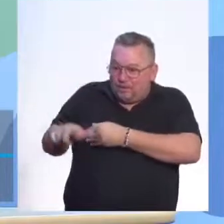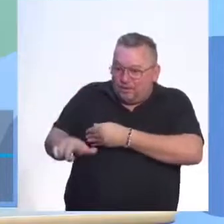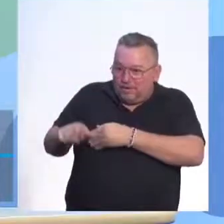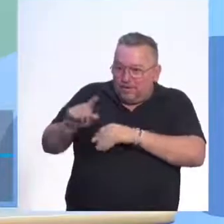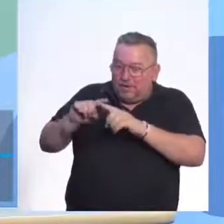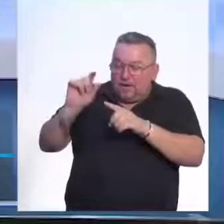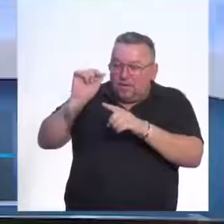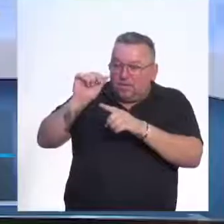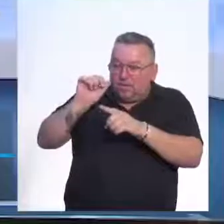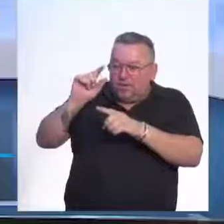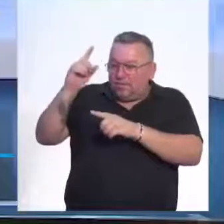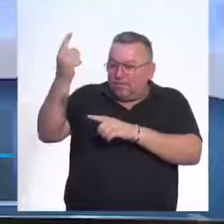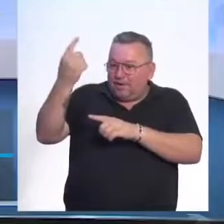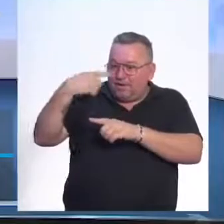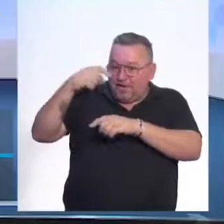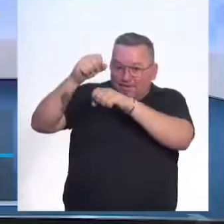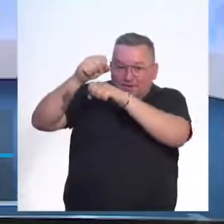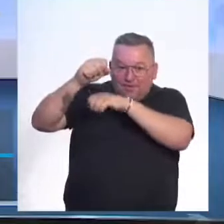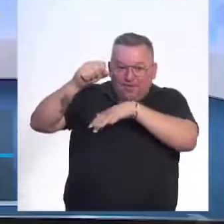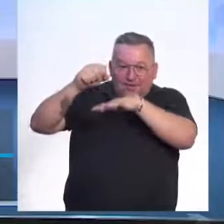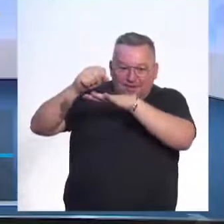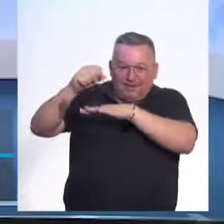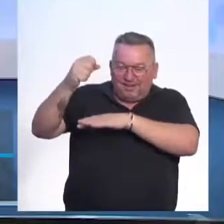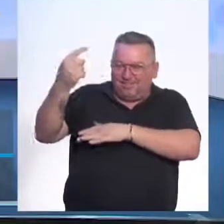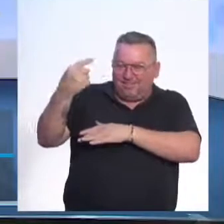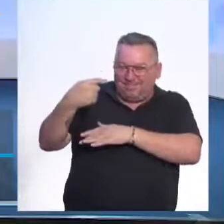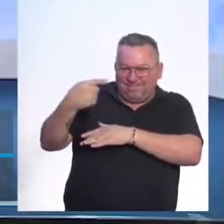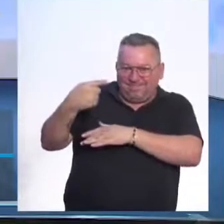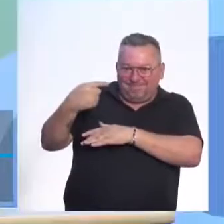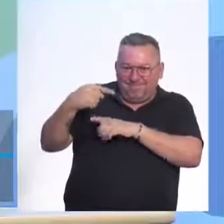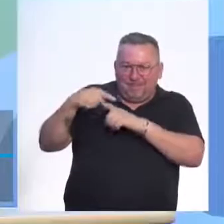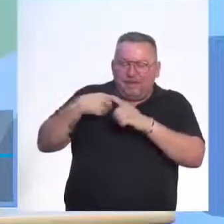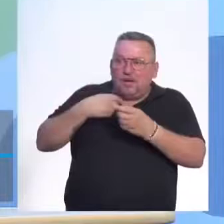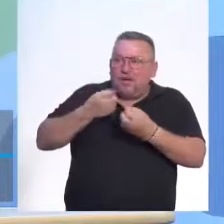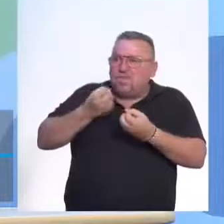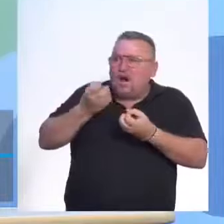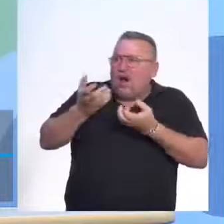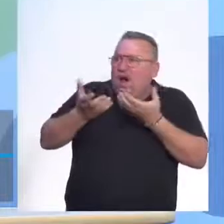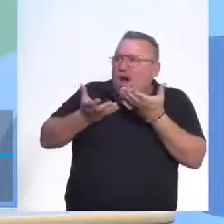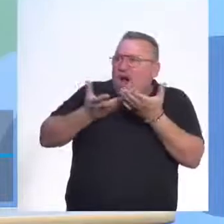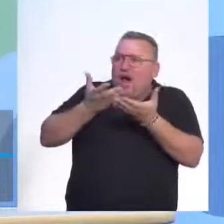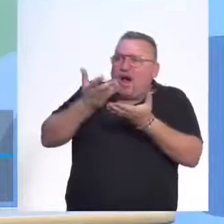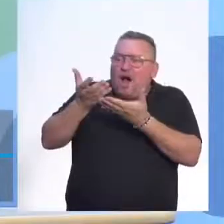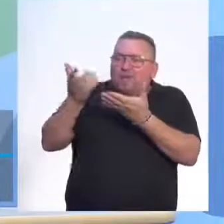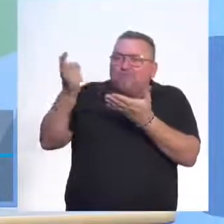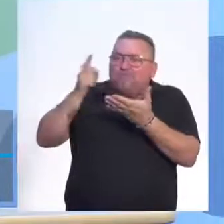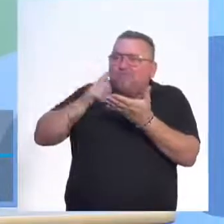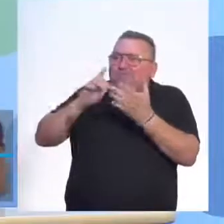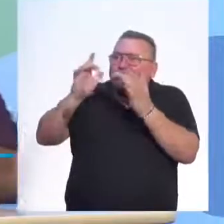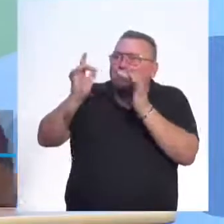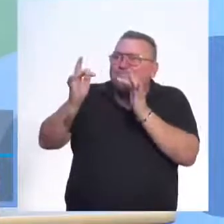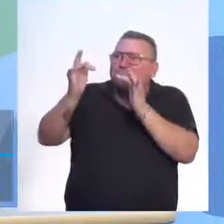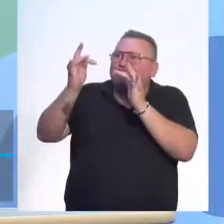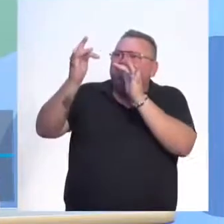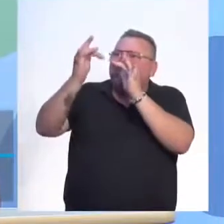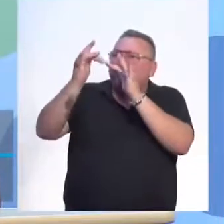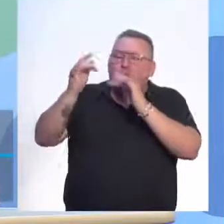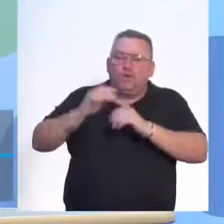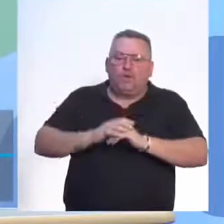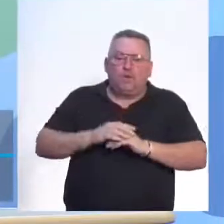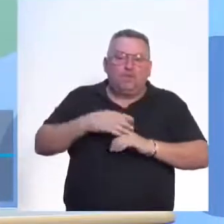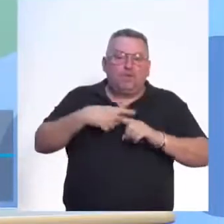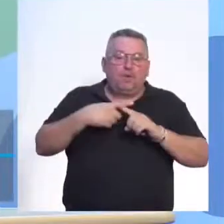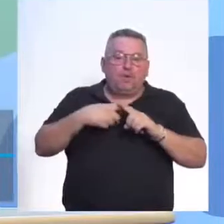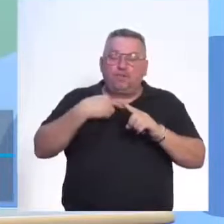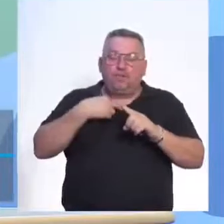suzerana dele. E ele a tratava como algo inalcançável, né? E agora eu entendo por que inalcançável, porque